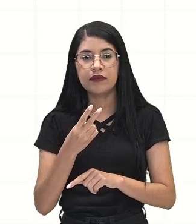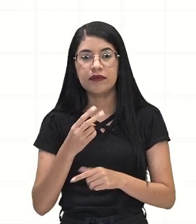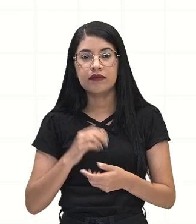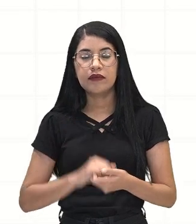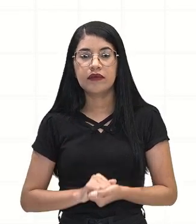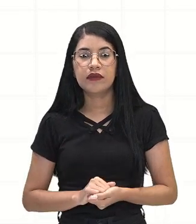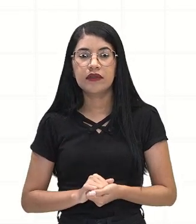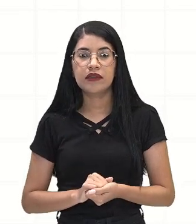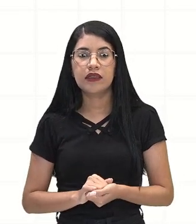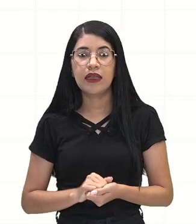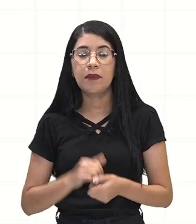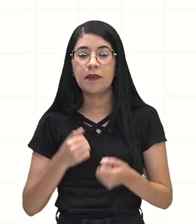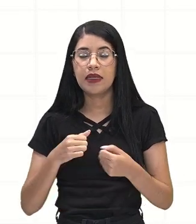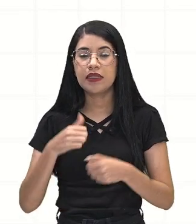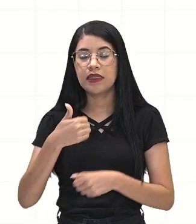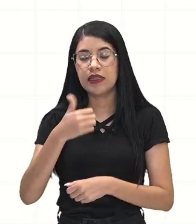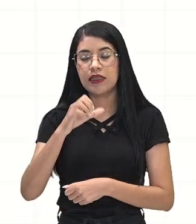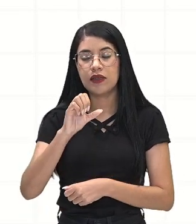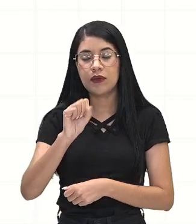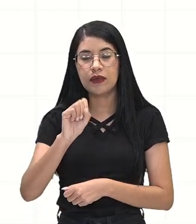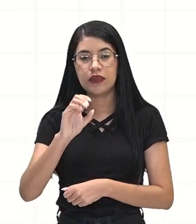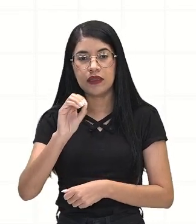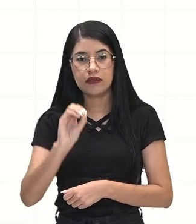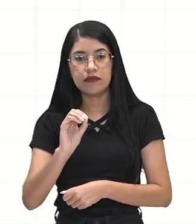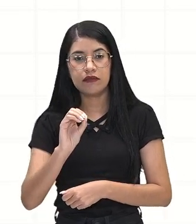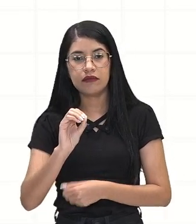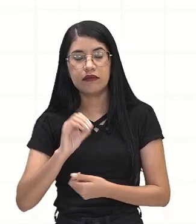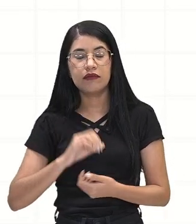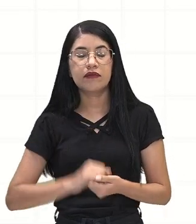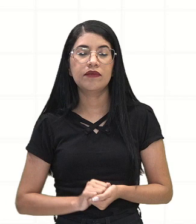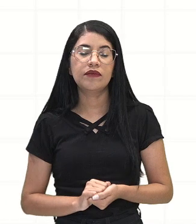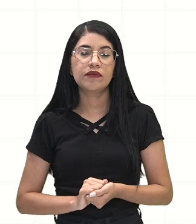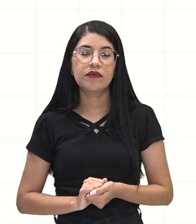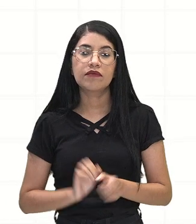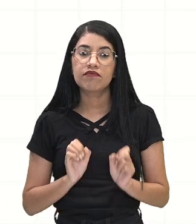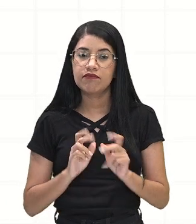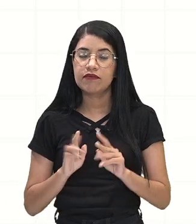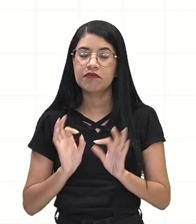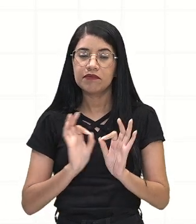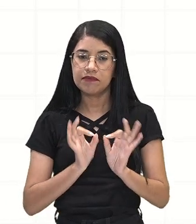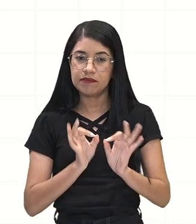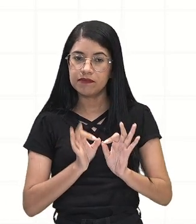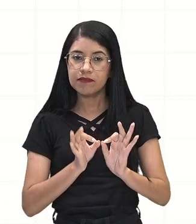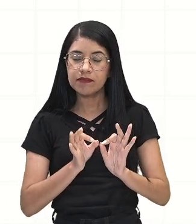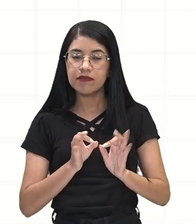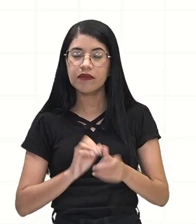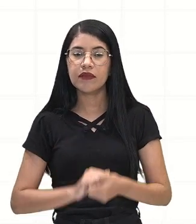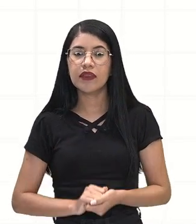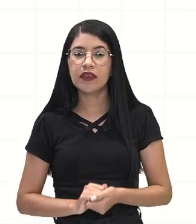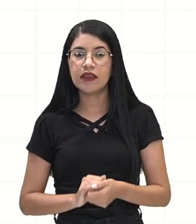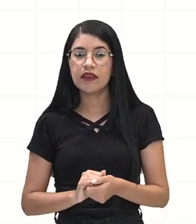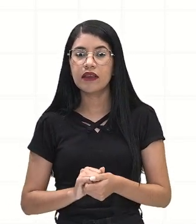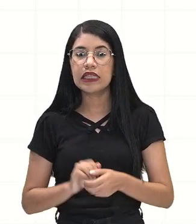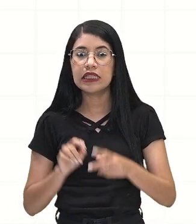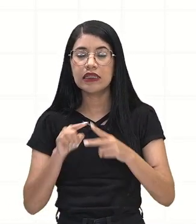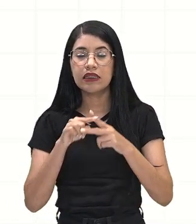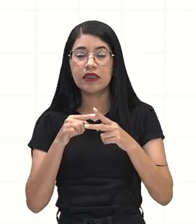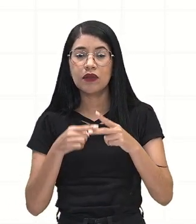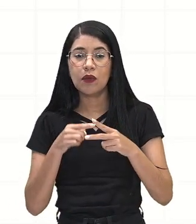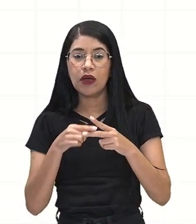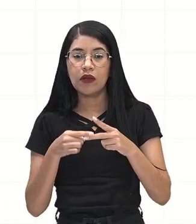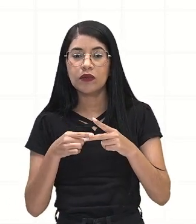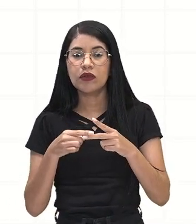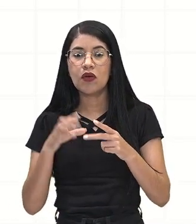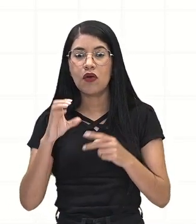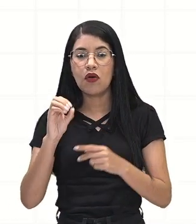professor? Então, tem que dar 180 graus. Muito bem, queridão, é isso mesmo. Se os ângulos são